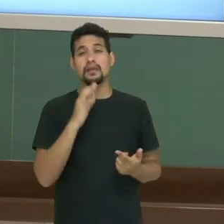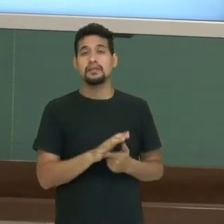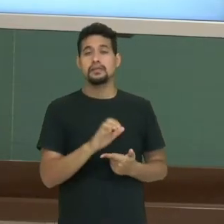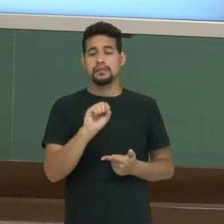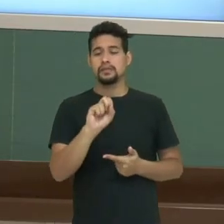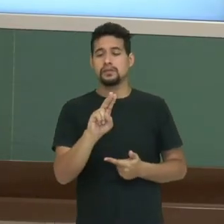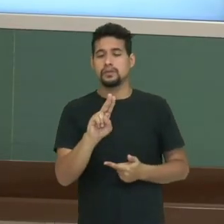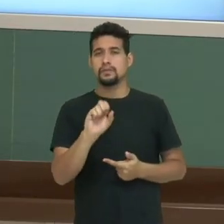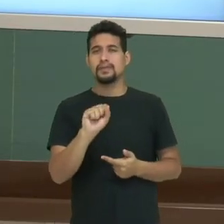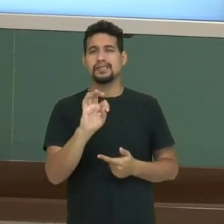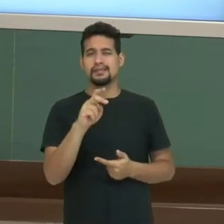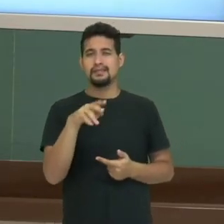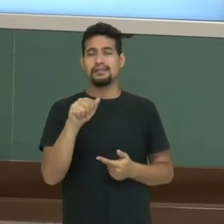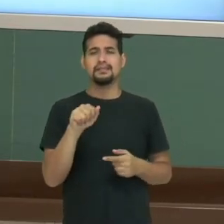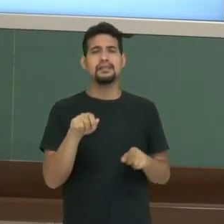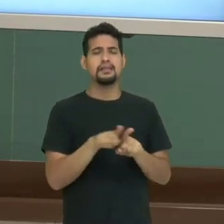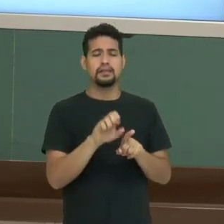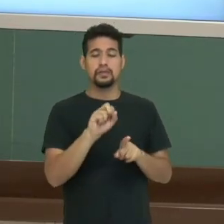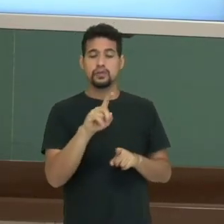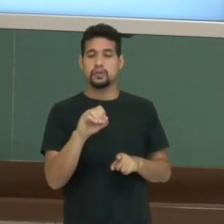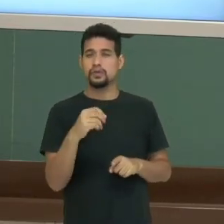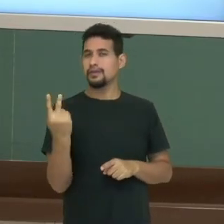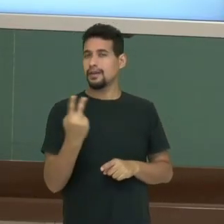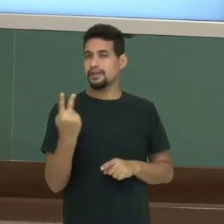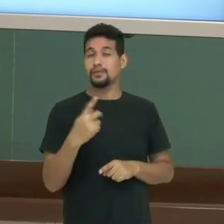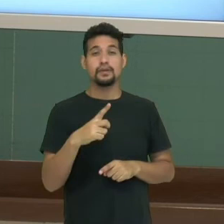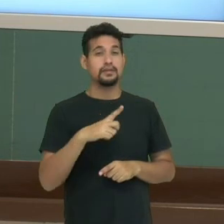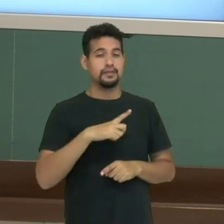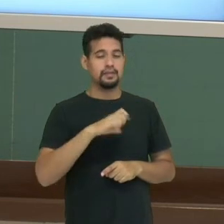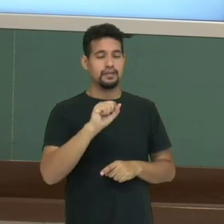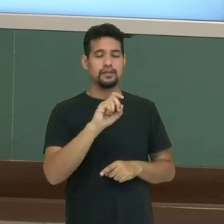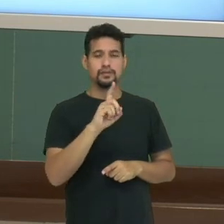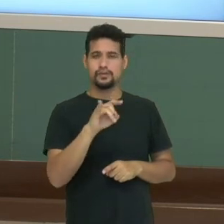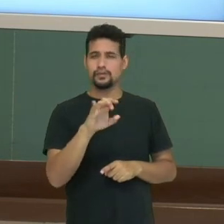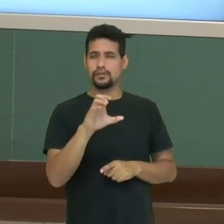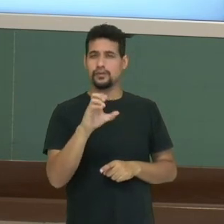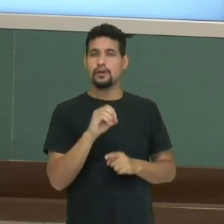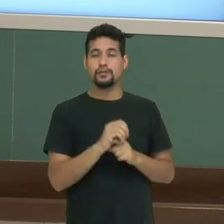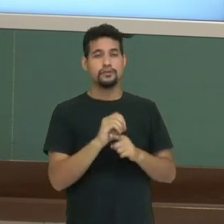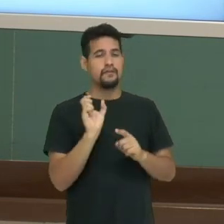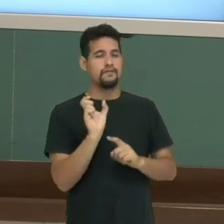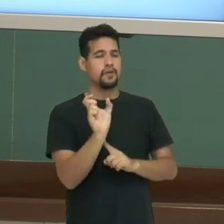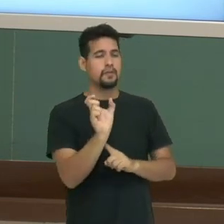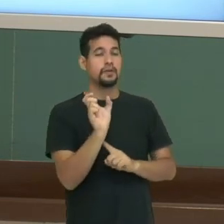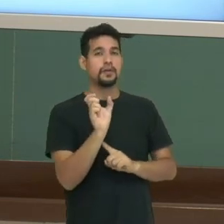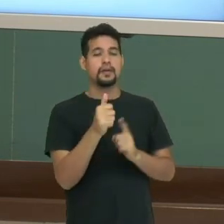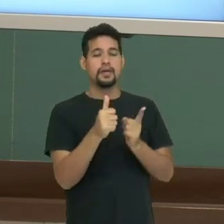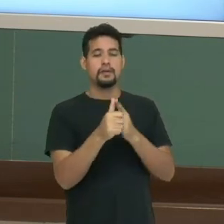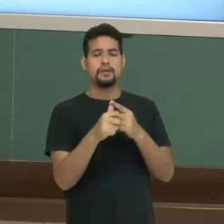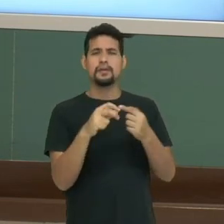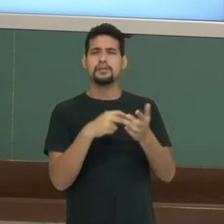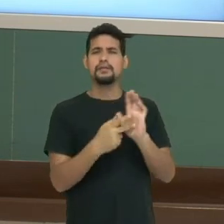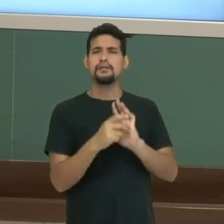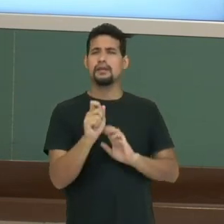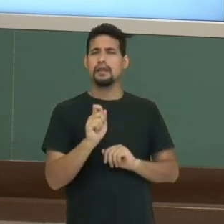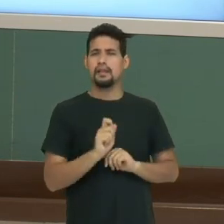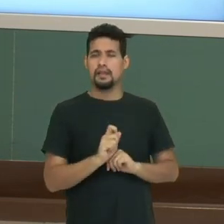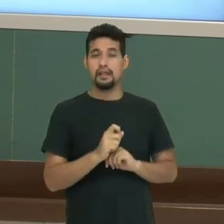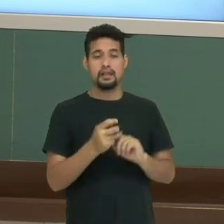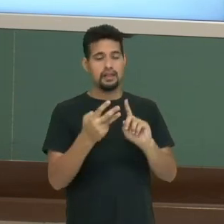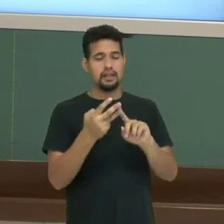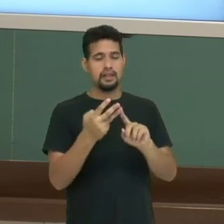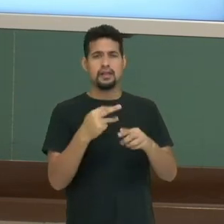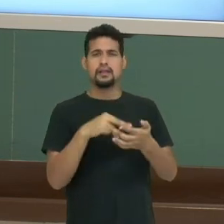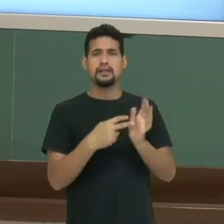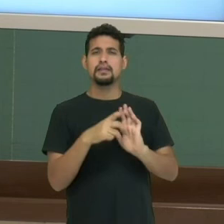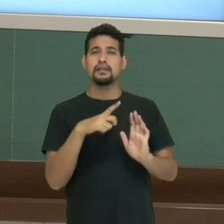substância é hidróxido de sódio, ambas têm o sódio presente na sua formulação. Na primeira aqui, na questão 3, a